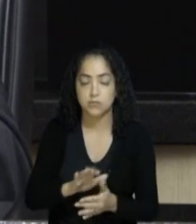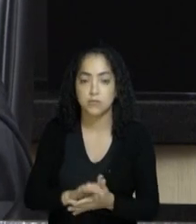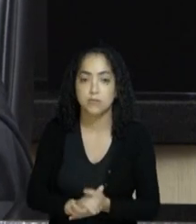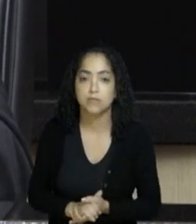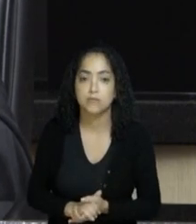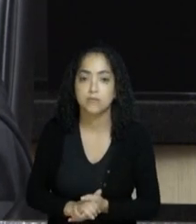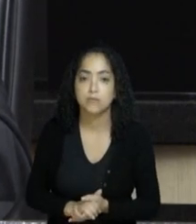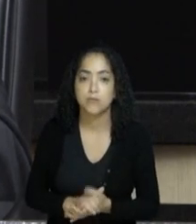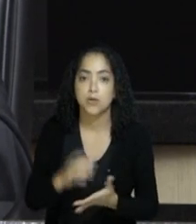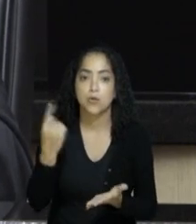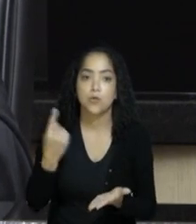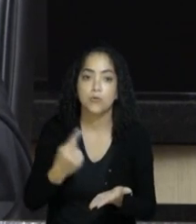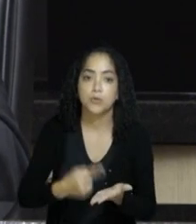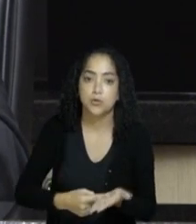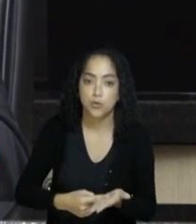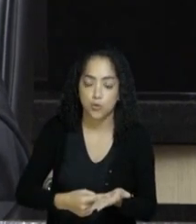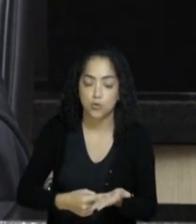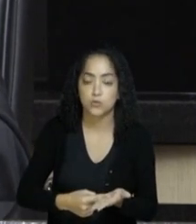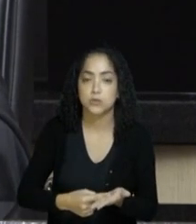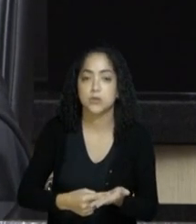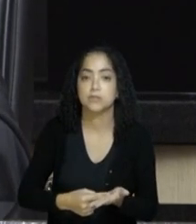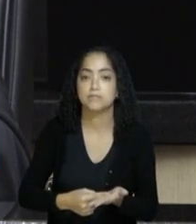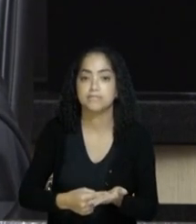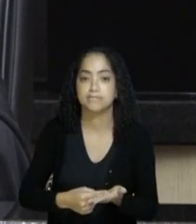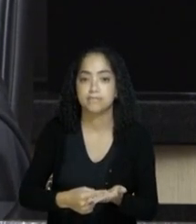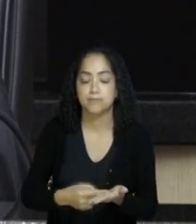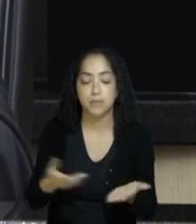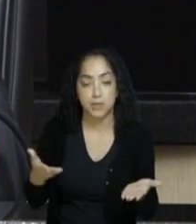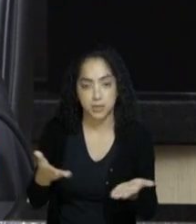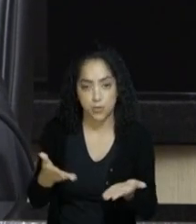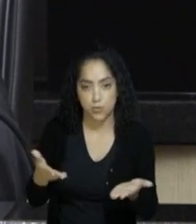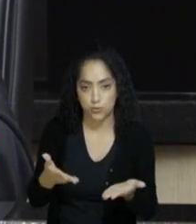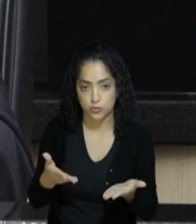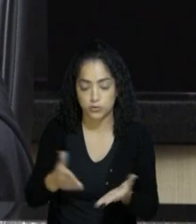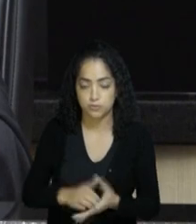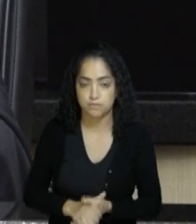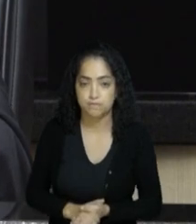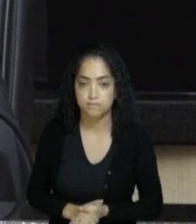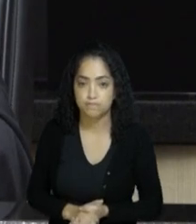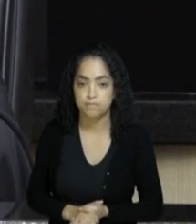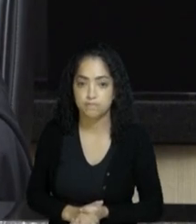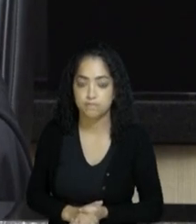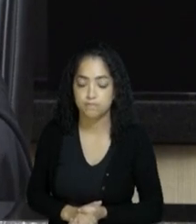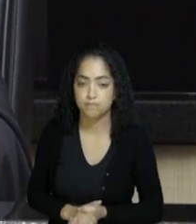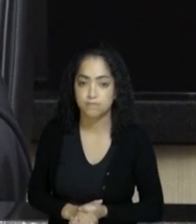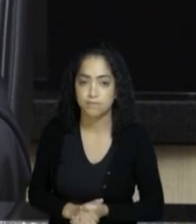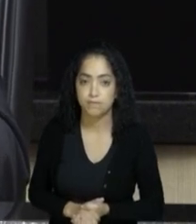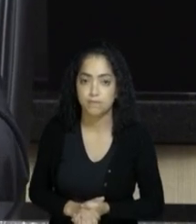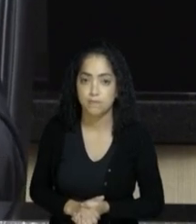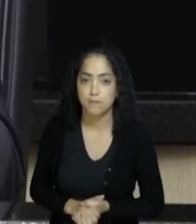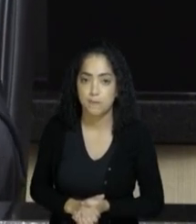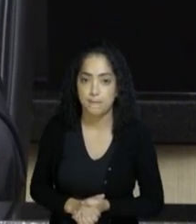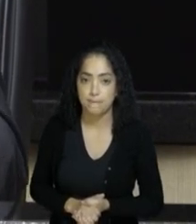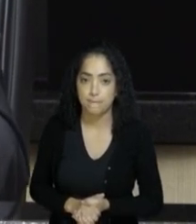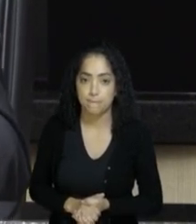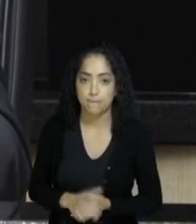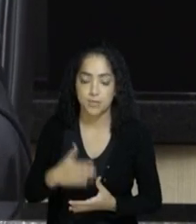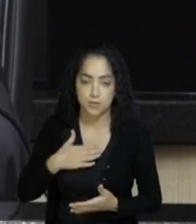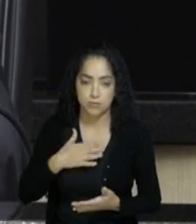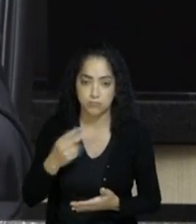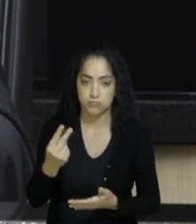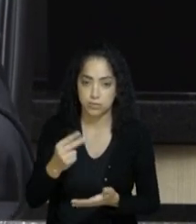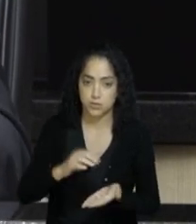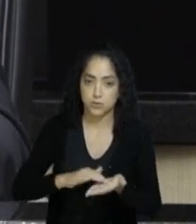presidente convocou outra ordinária para o dia seguinte, no horário regimental. E, para constar, eu,